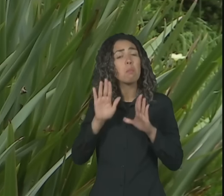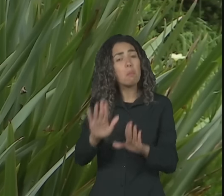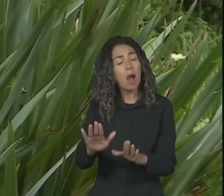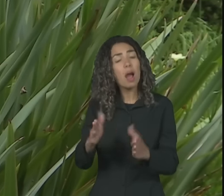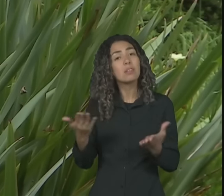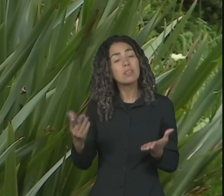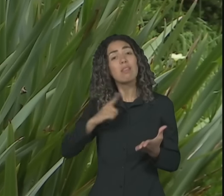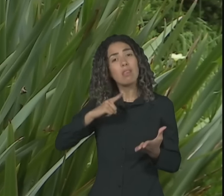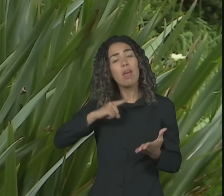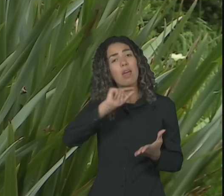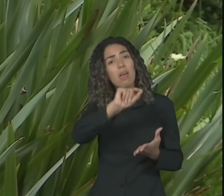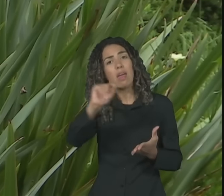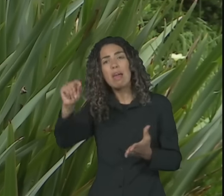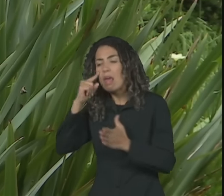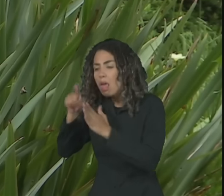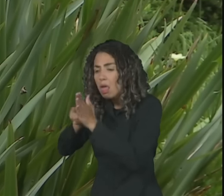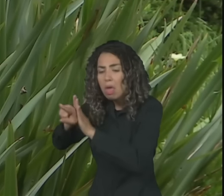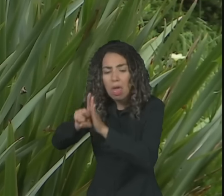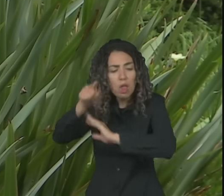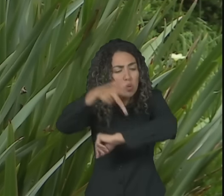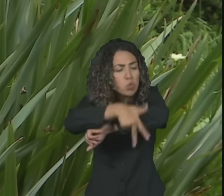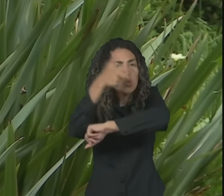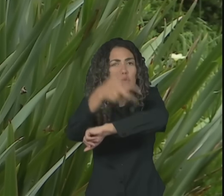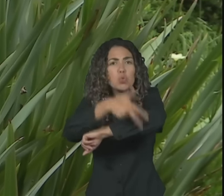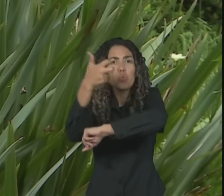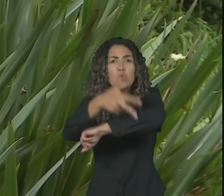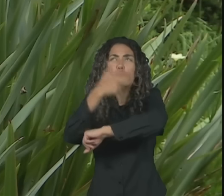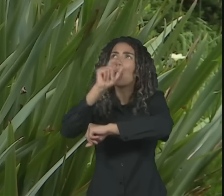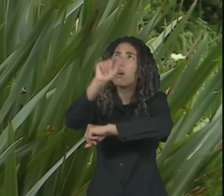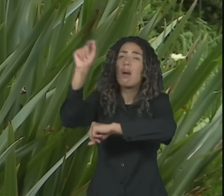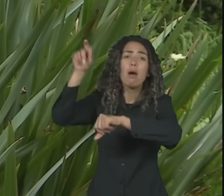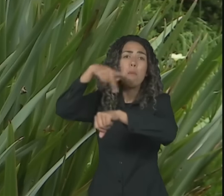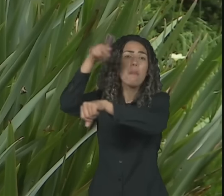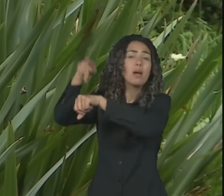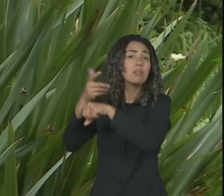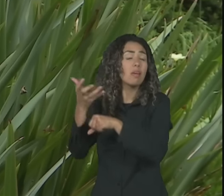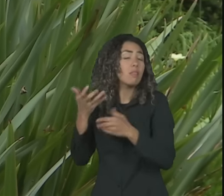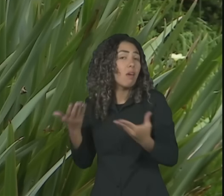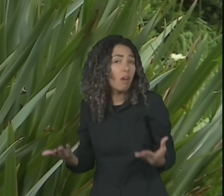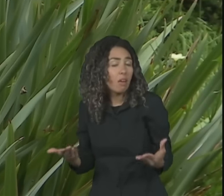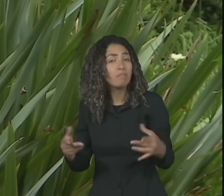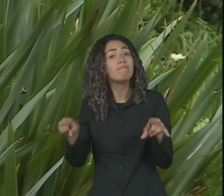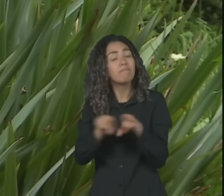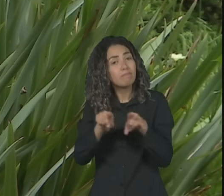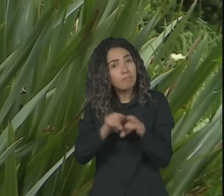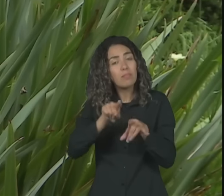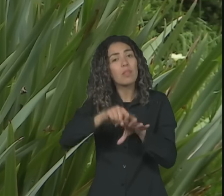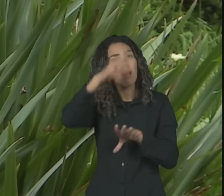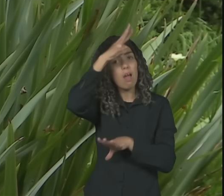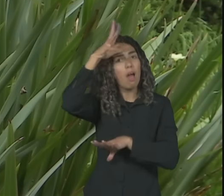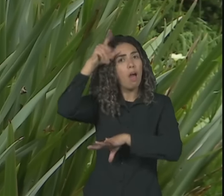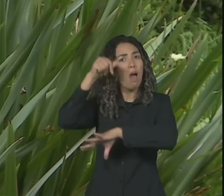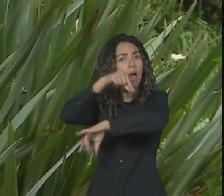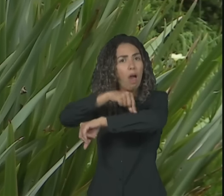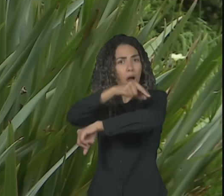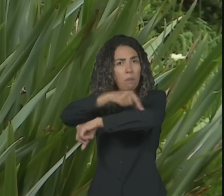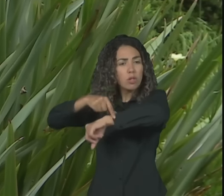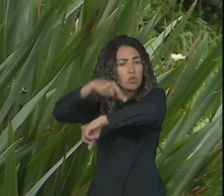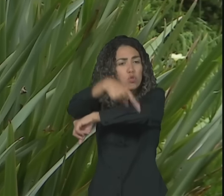podem vir a trazer a exploração de petróleo na bacia do Rio Amazonas, o que prejudica